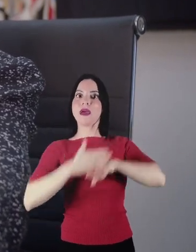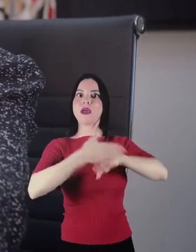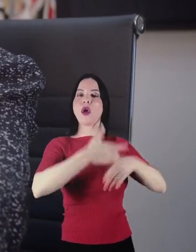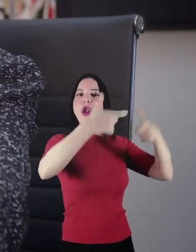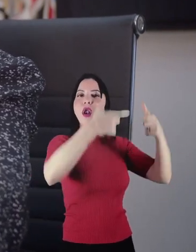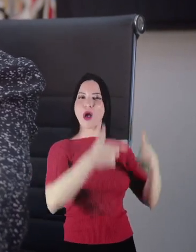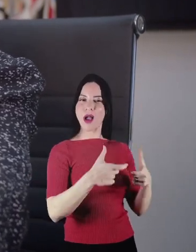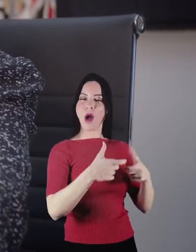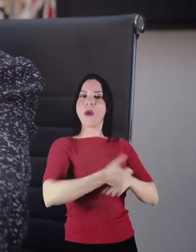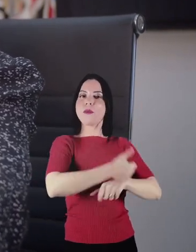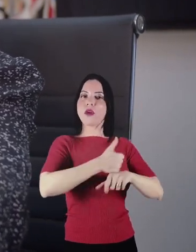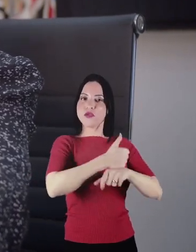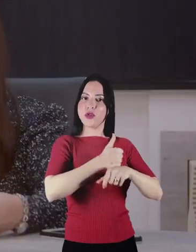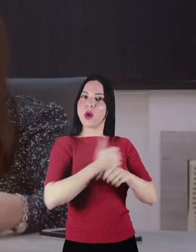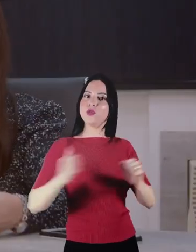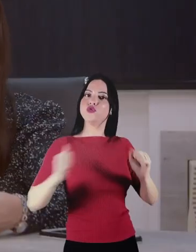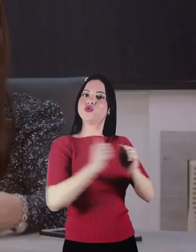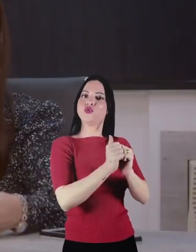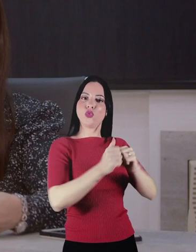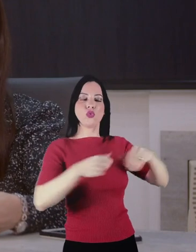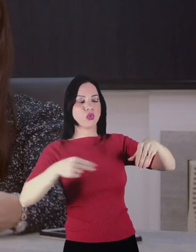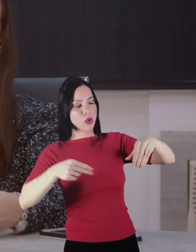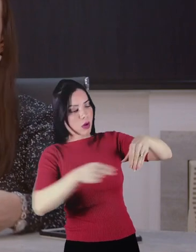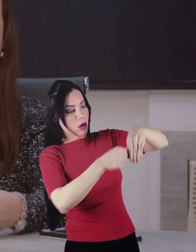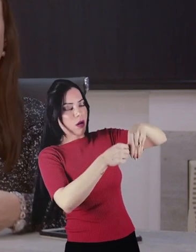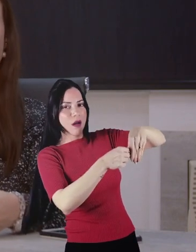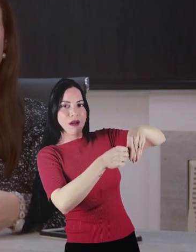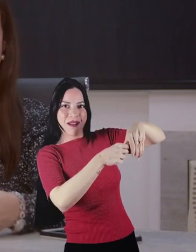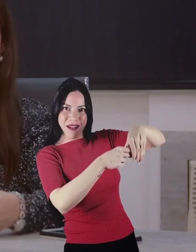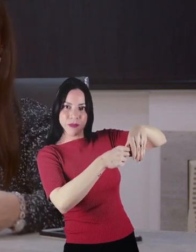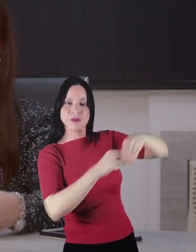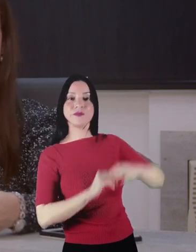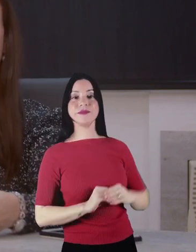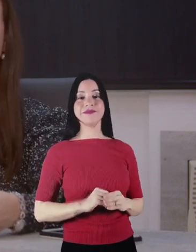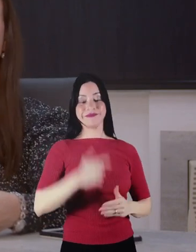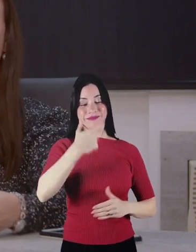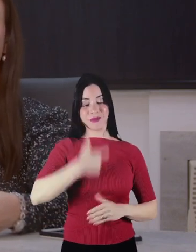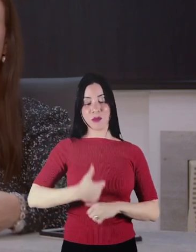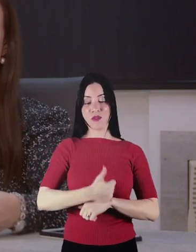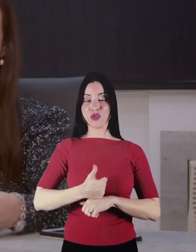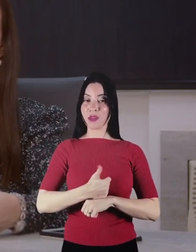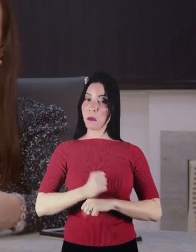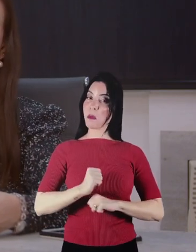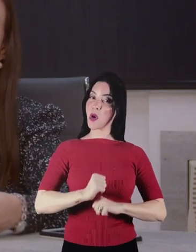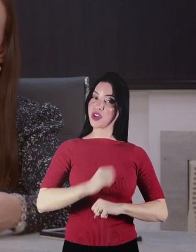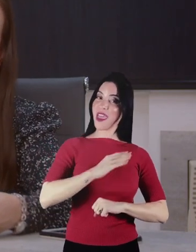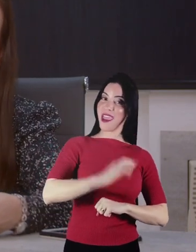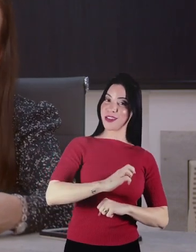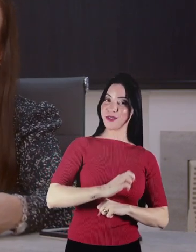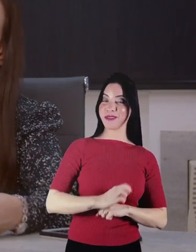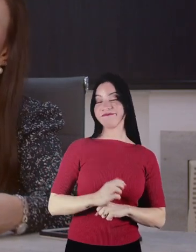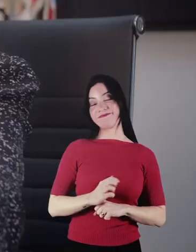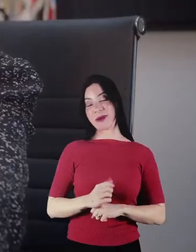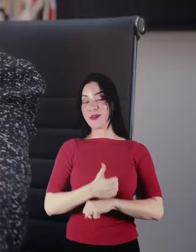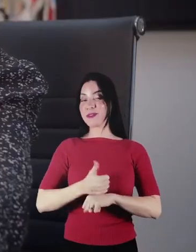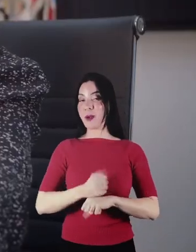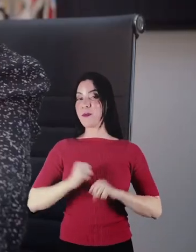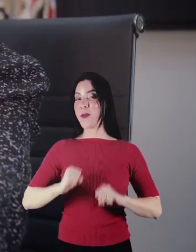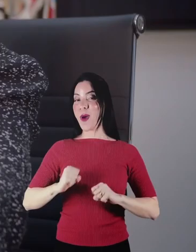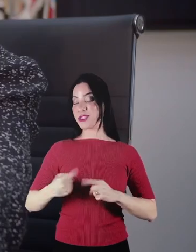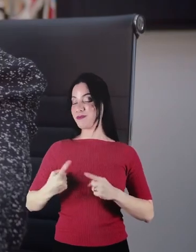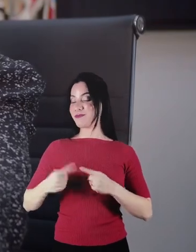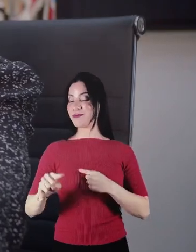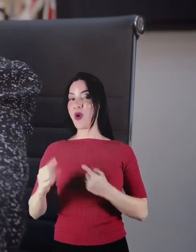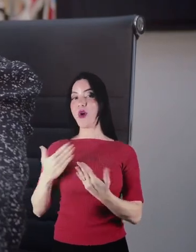por uma coleta com um profissional. Esse profissional, ele pode ser um profissional sério, que vai conversar com a paciente, mas a gente sabe